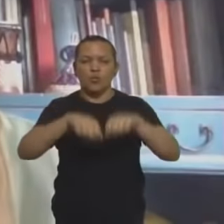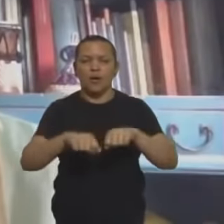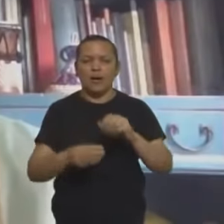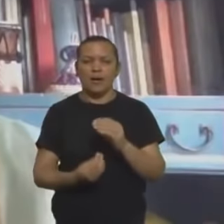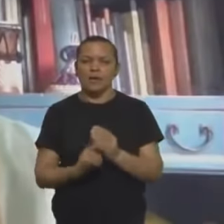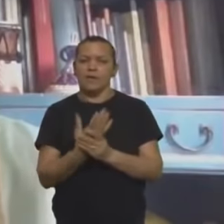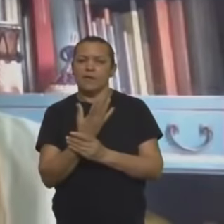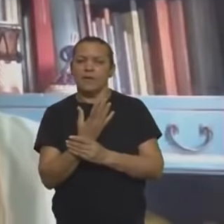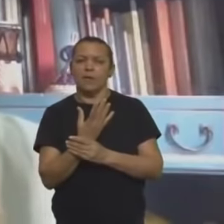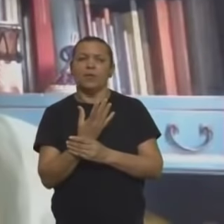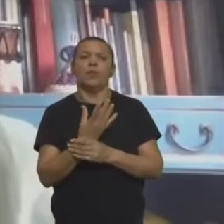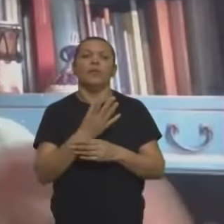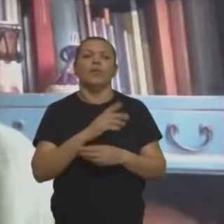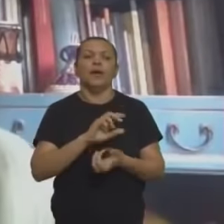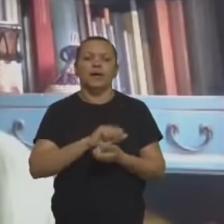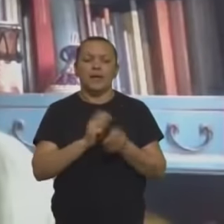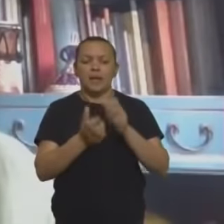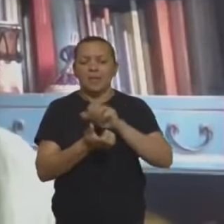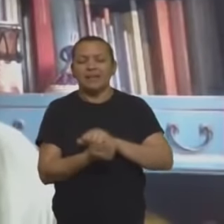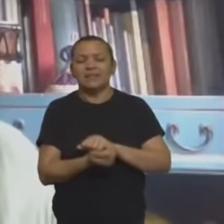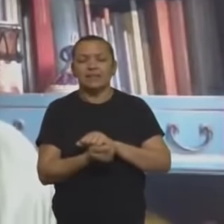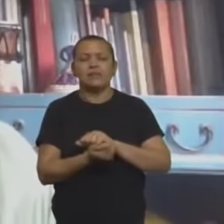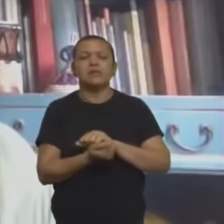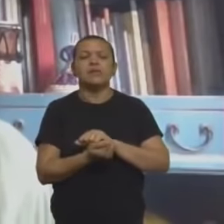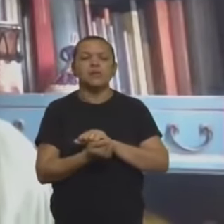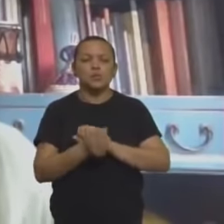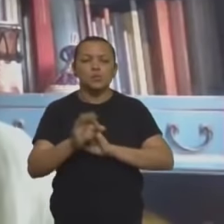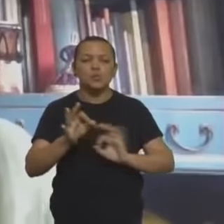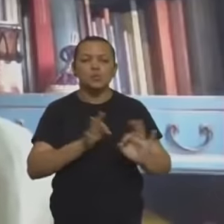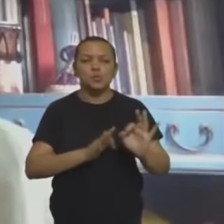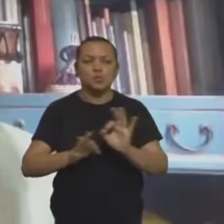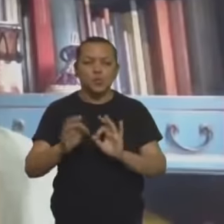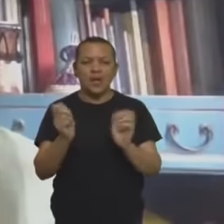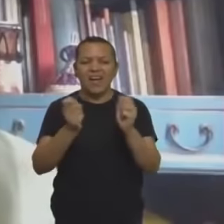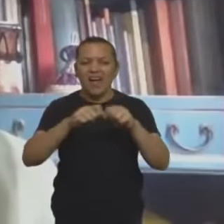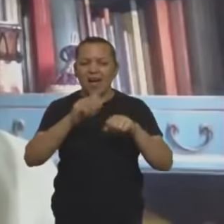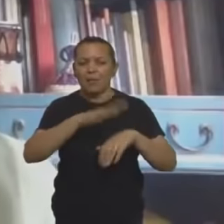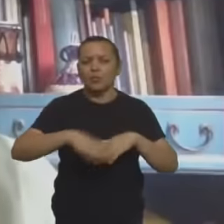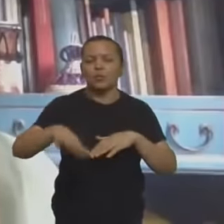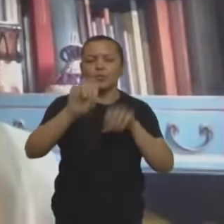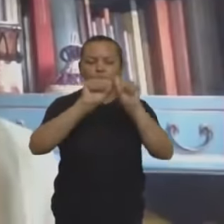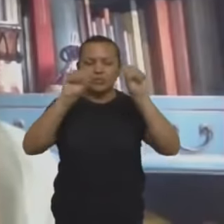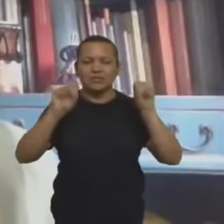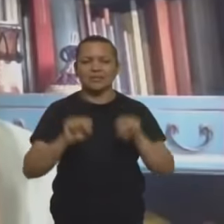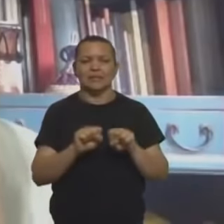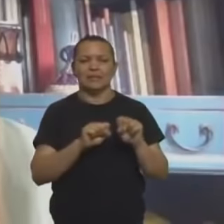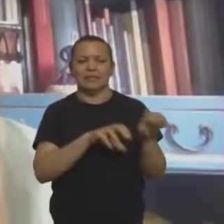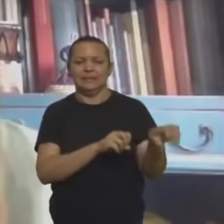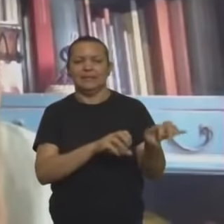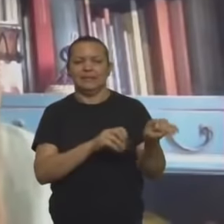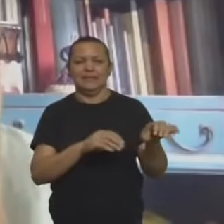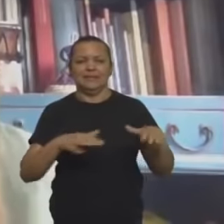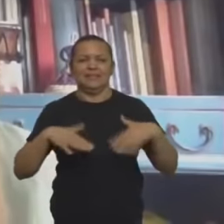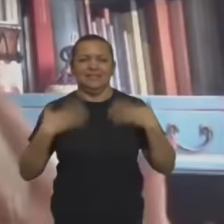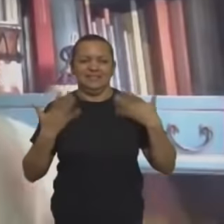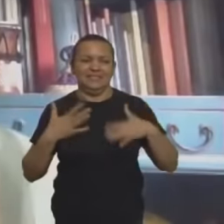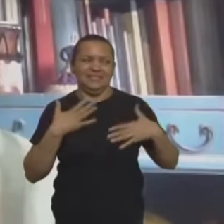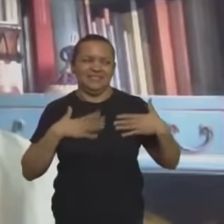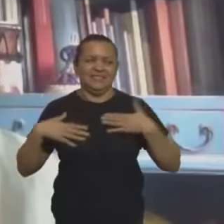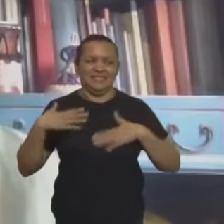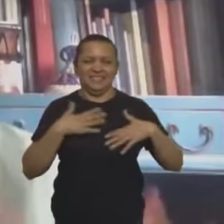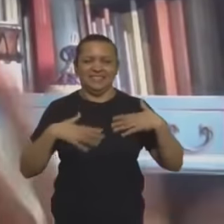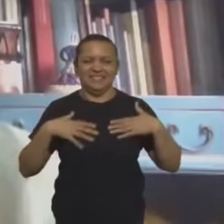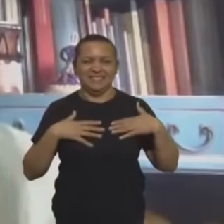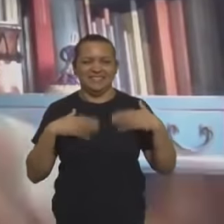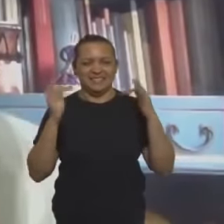uma versão, né, e uma adaptação que fosse para toda a rede. Então, é com muita alegria e satisfação que hoje eu